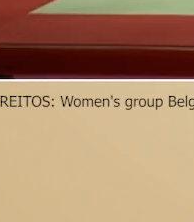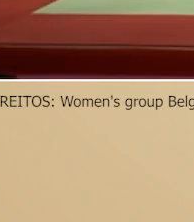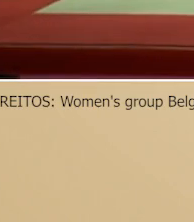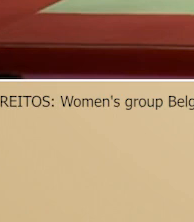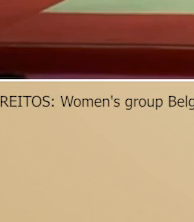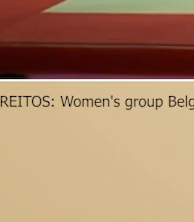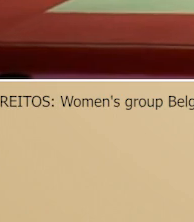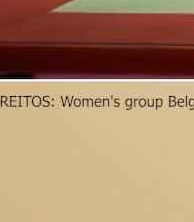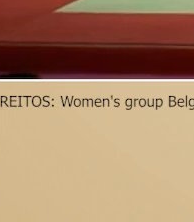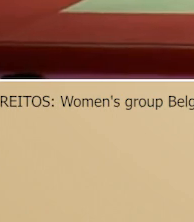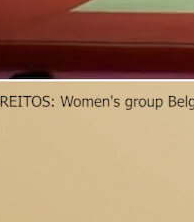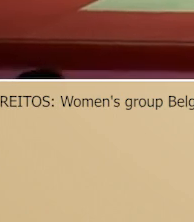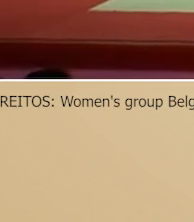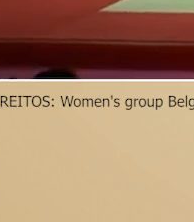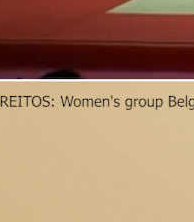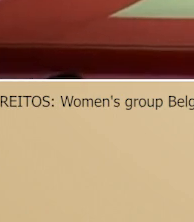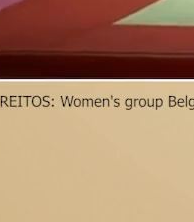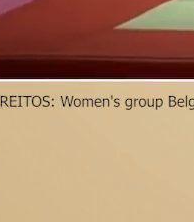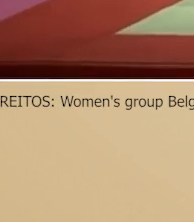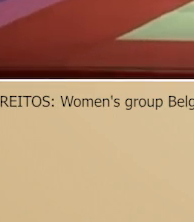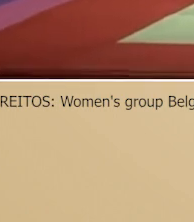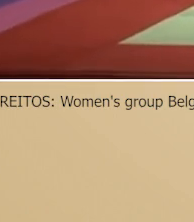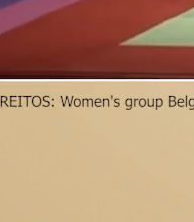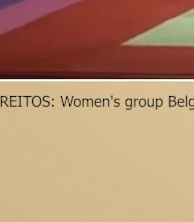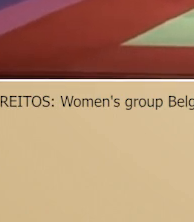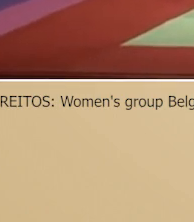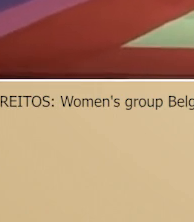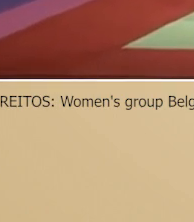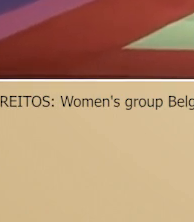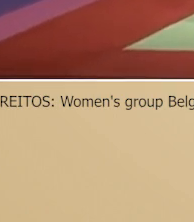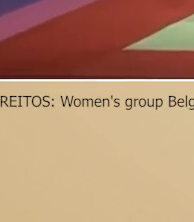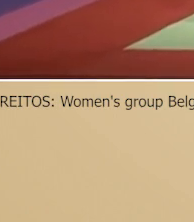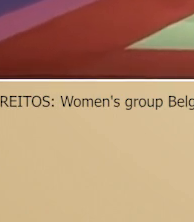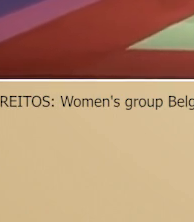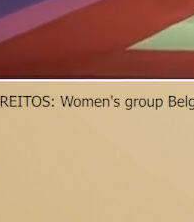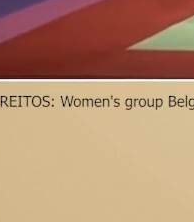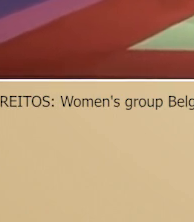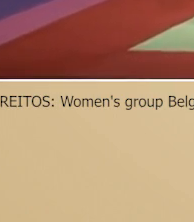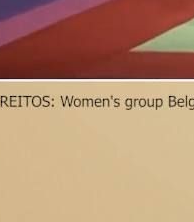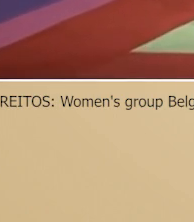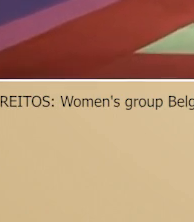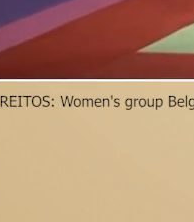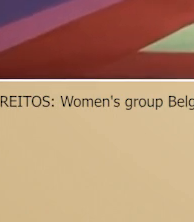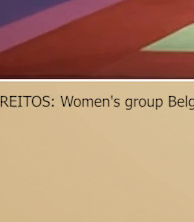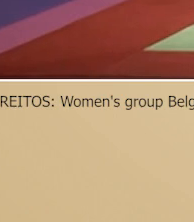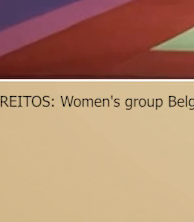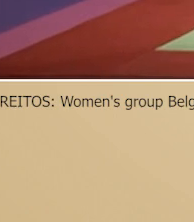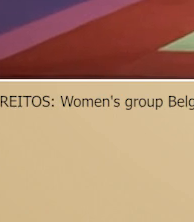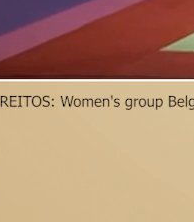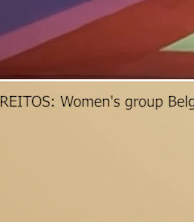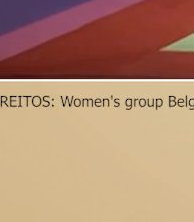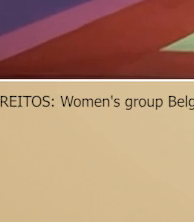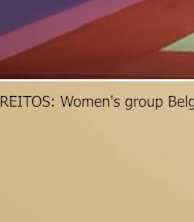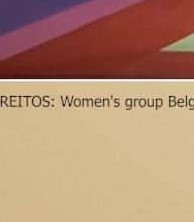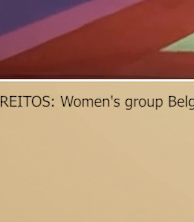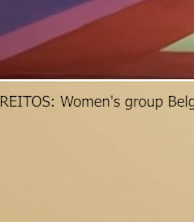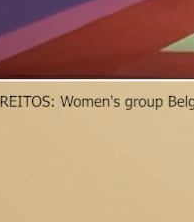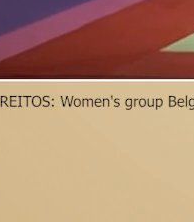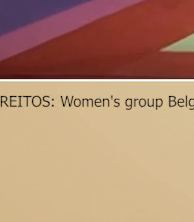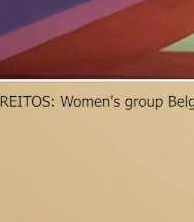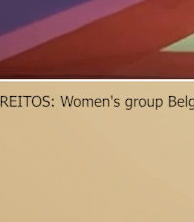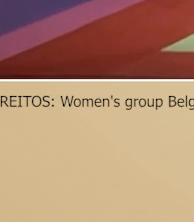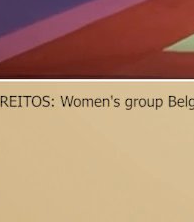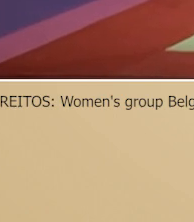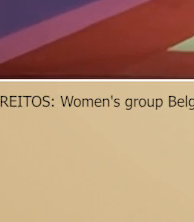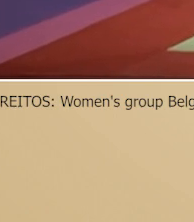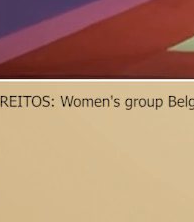Animali, è un gran silenzio, pervade tutta la terra, come il contorio di un tuono lontano,